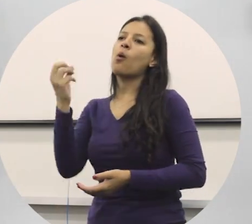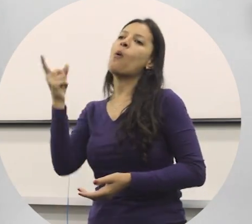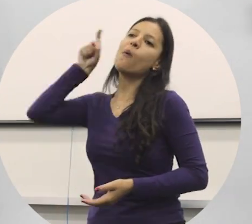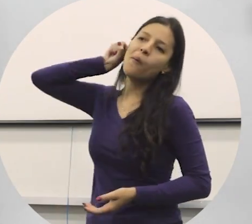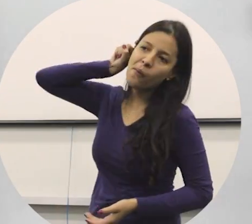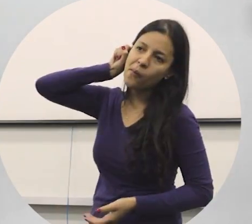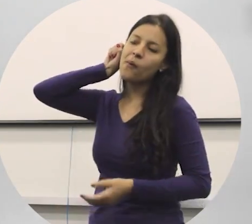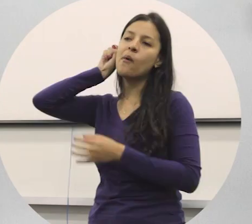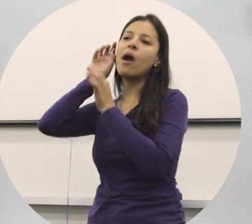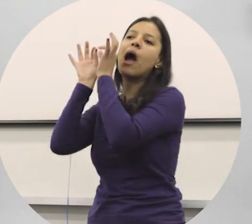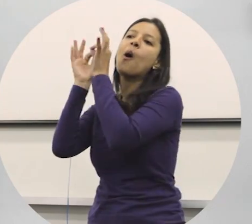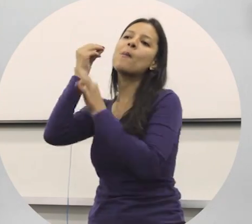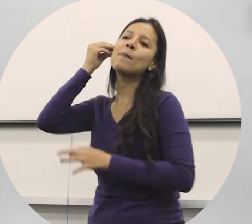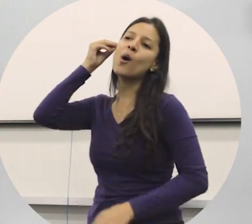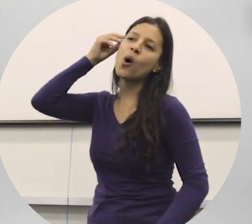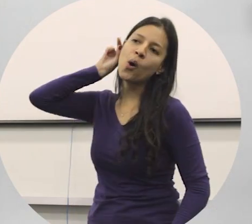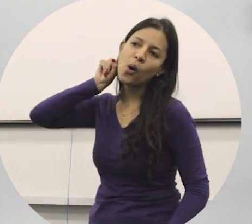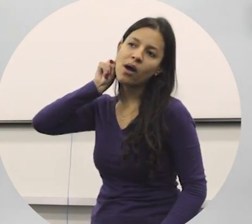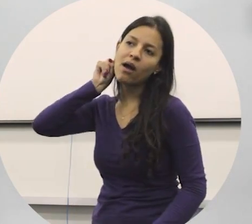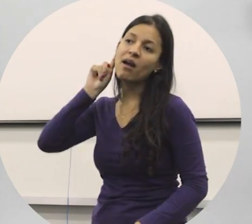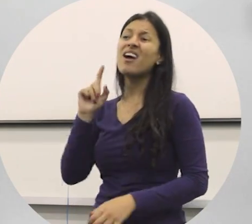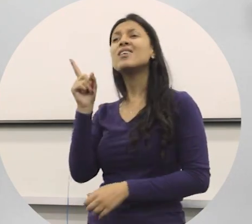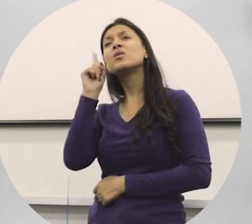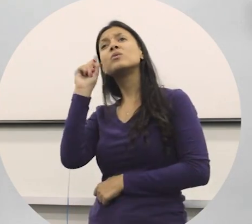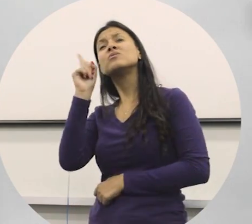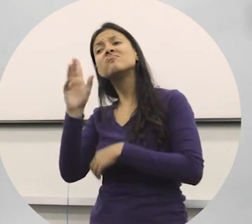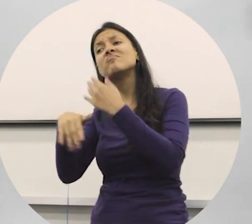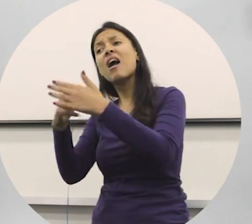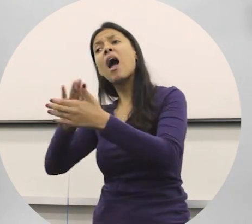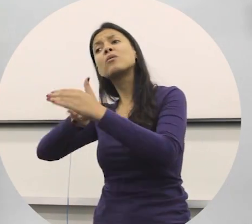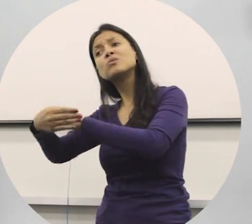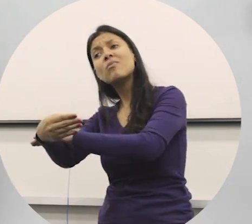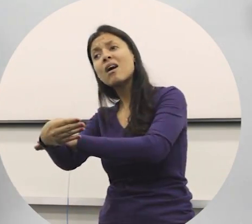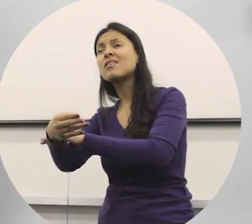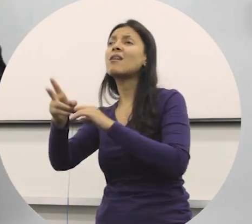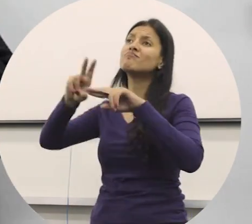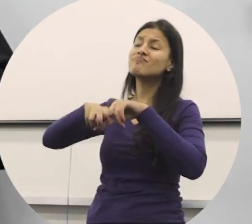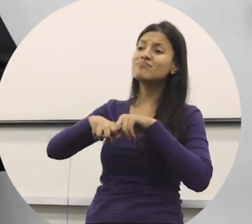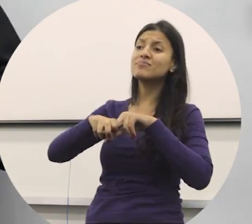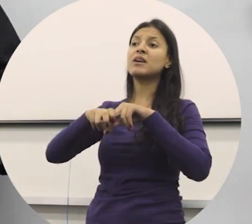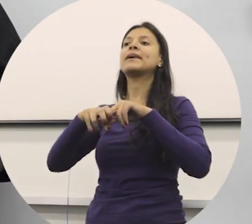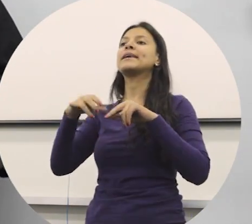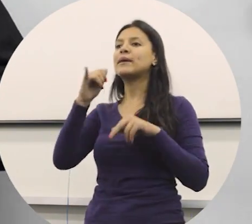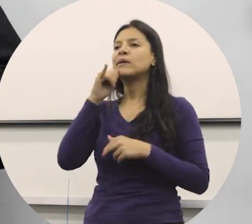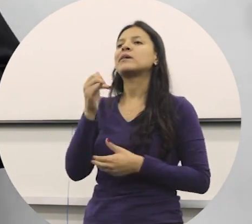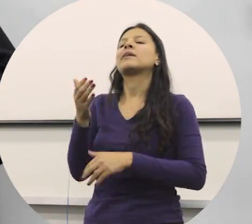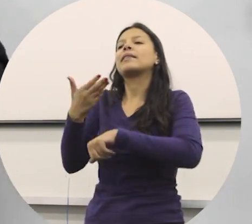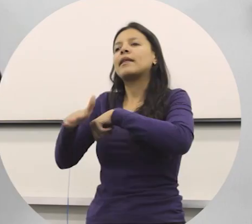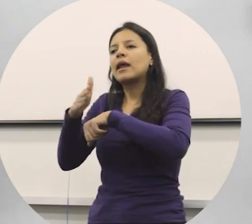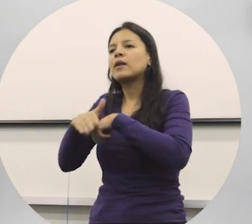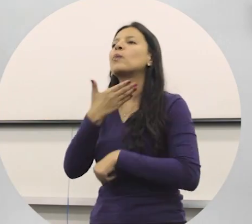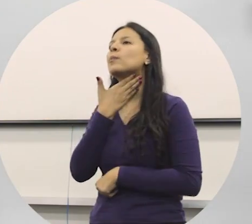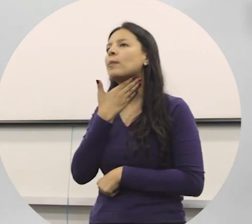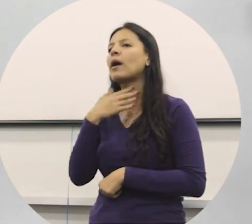um molde, isso é recorrente, é rotina. Né? Então, do treino, né?